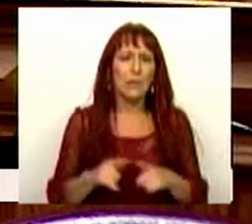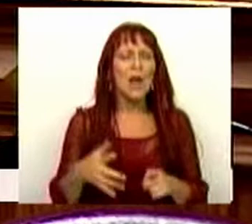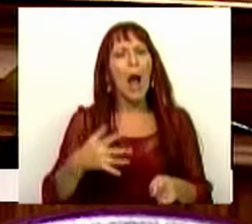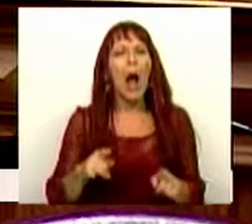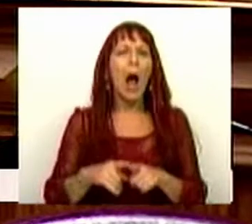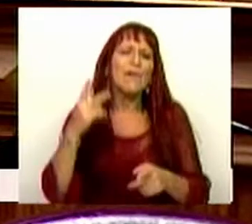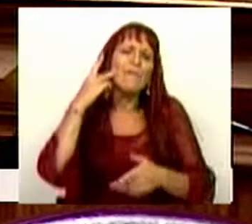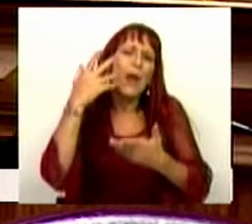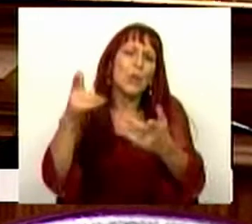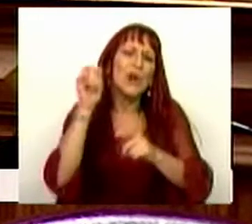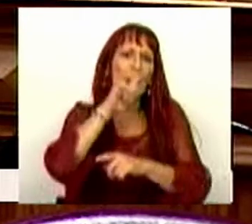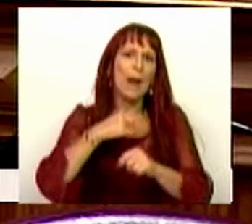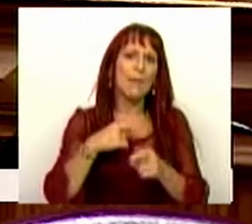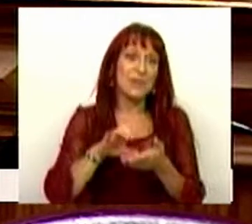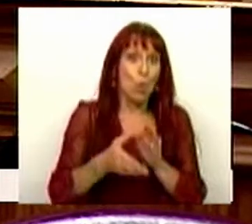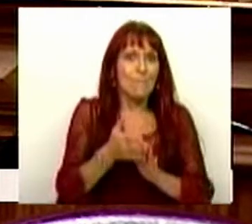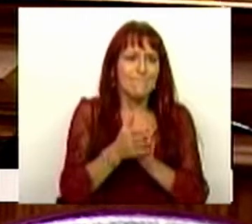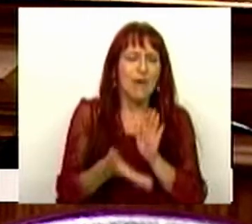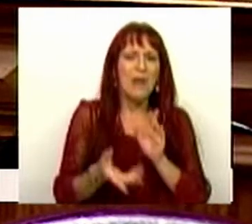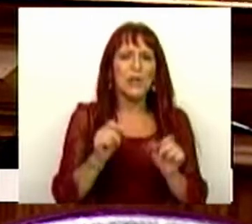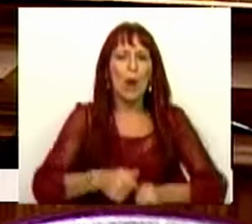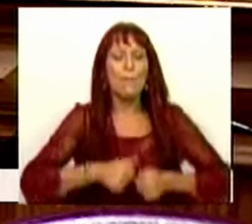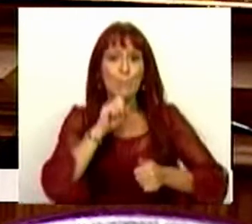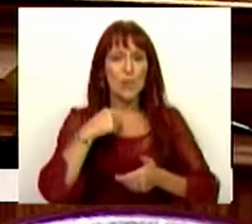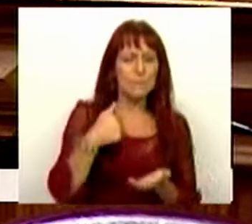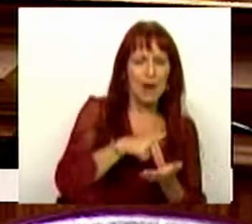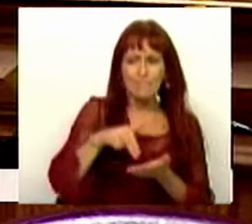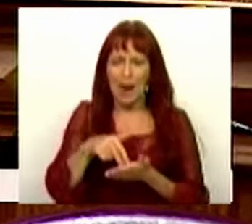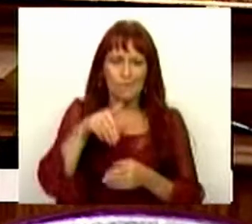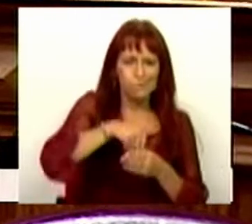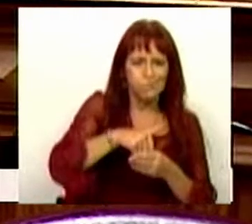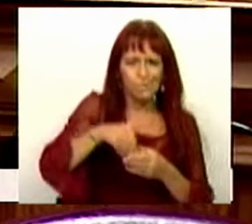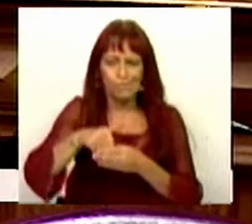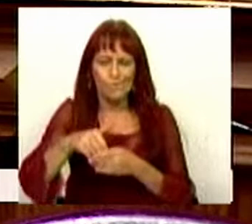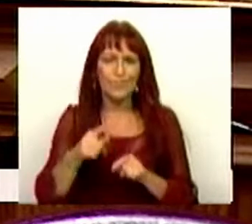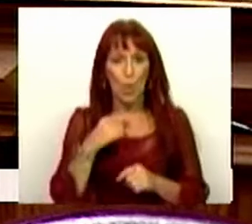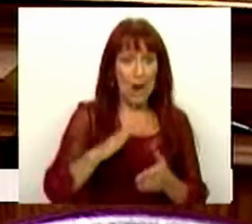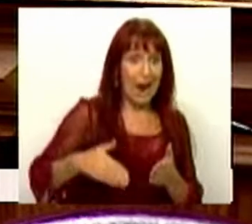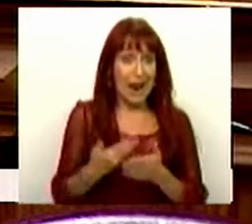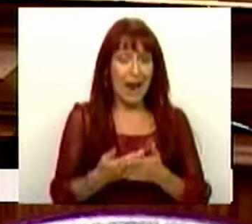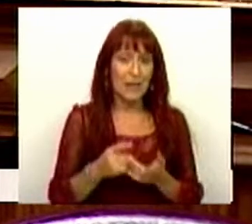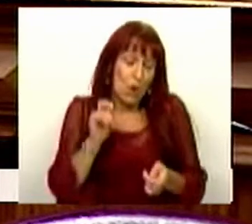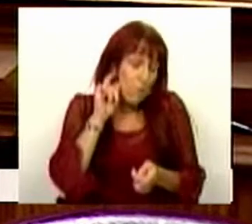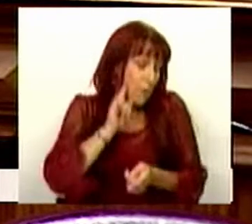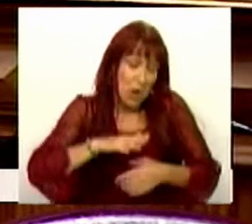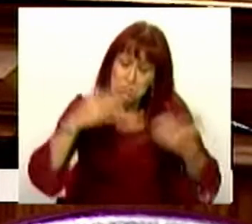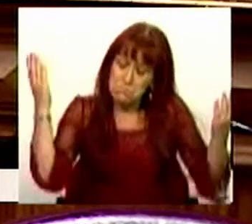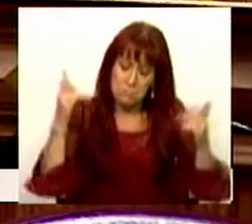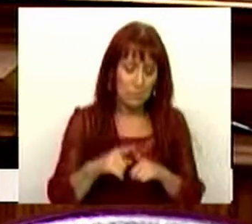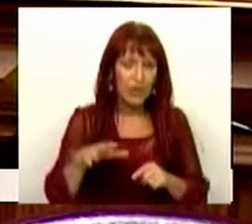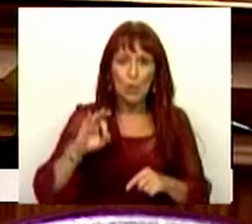querer ver quem mais capitaliza para melhor se posicionar internamente como candidato ou candidata